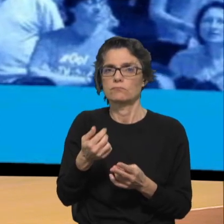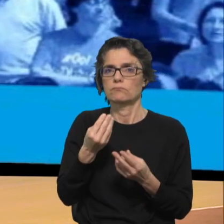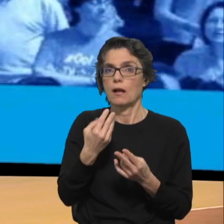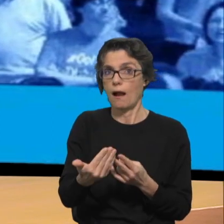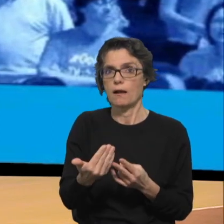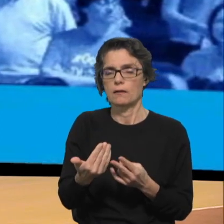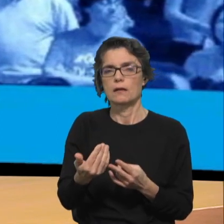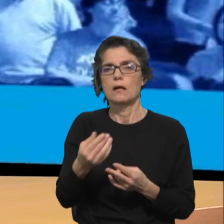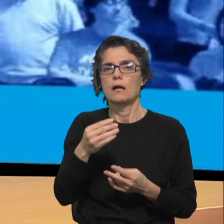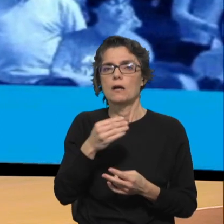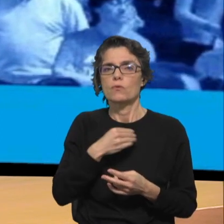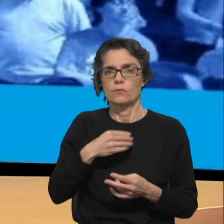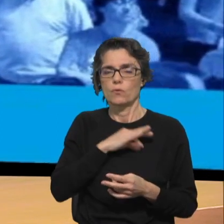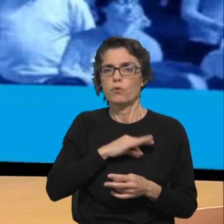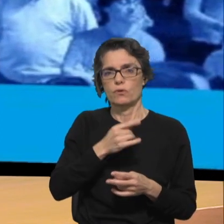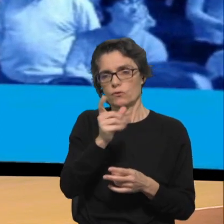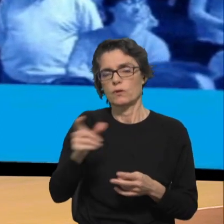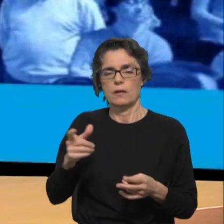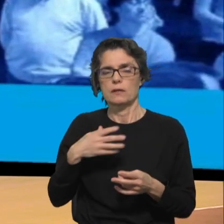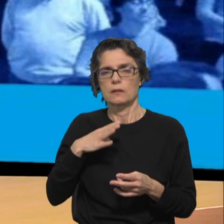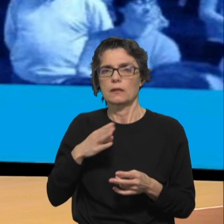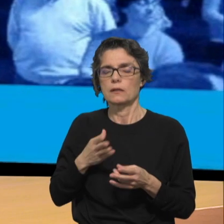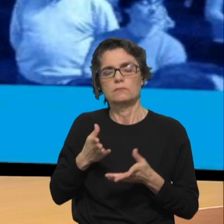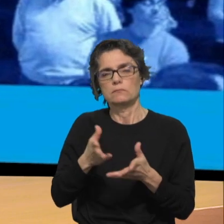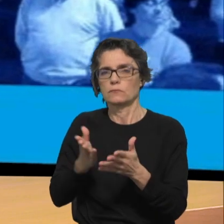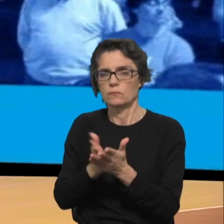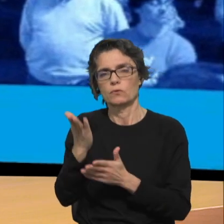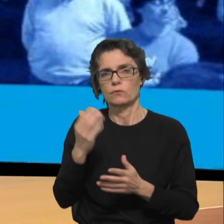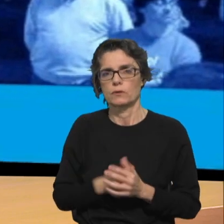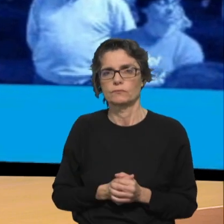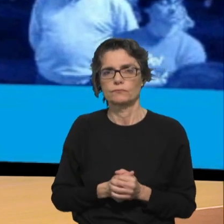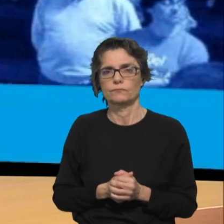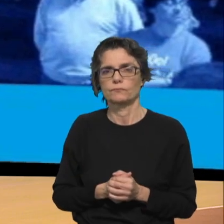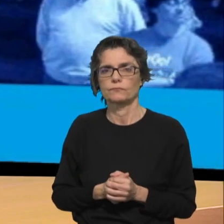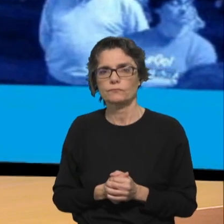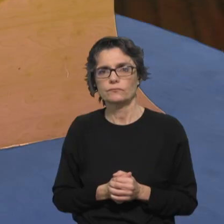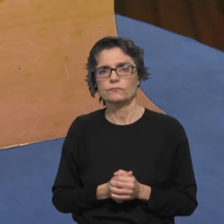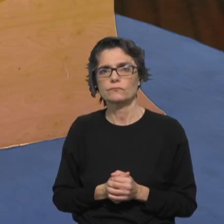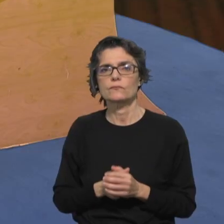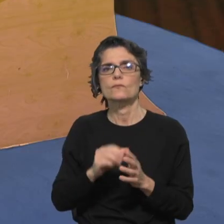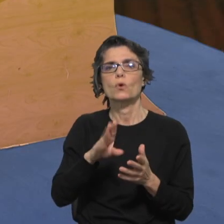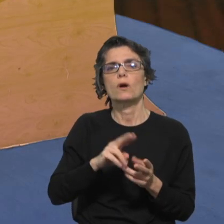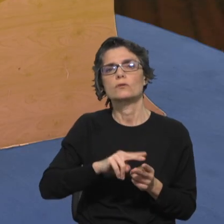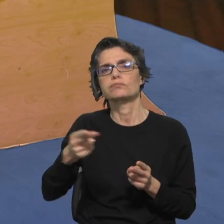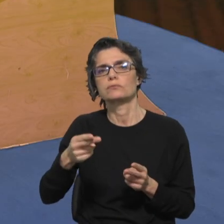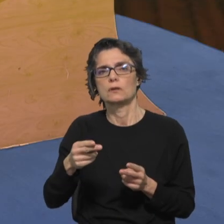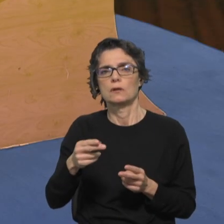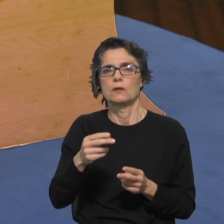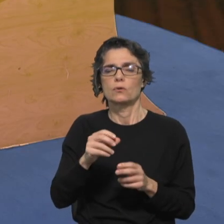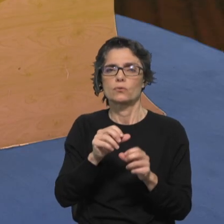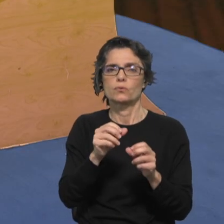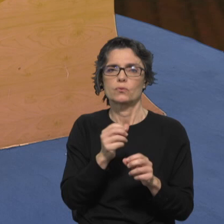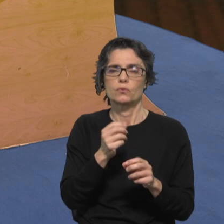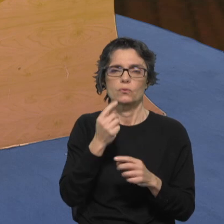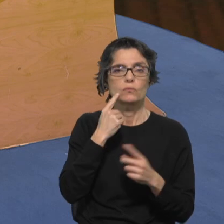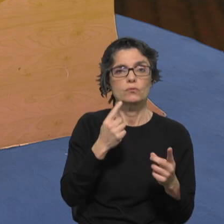profissionais de saúde estarão onde é necessário atender as populações mais carenciadas. O facto de saírem do Sistema Nacional de Saúde quer dizer que essas condições não estão reunidas ainda?